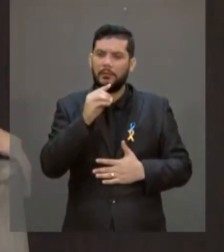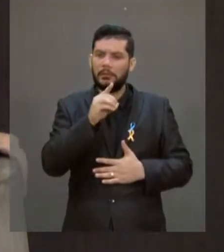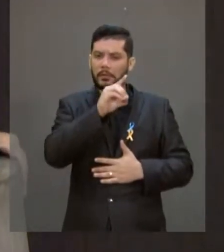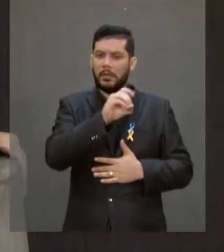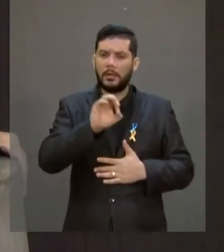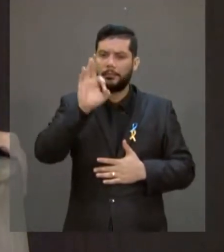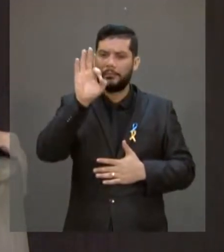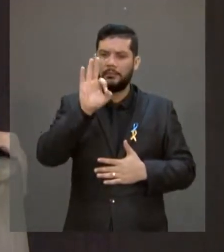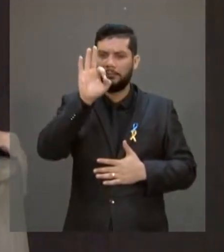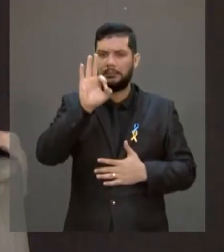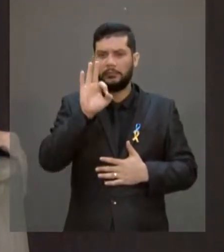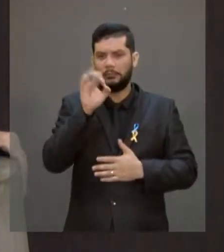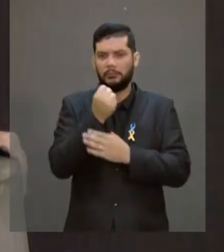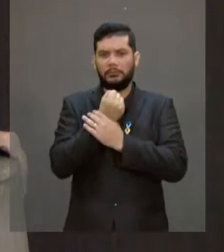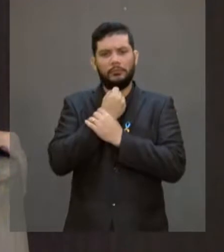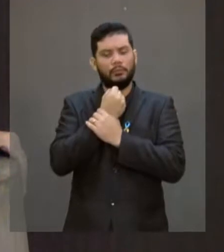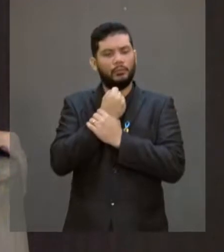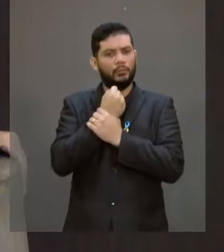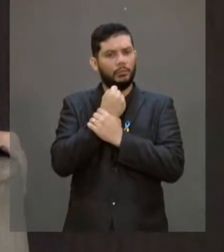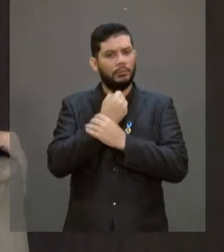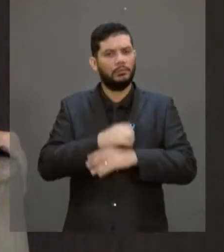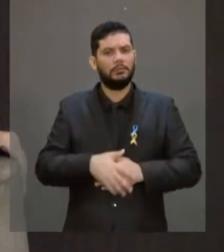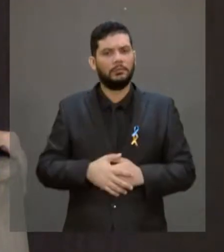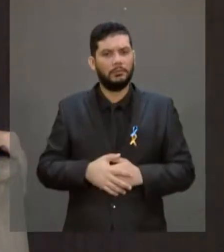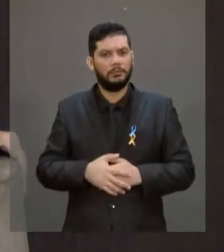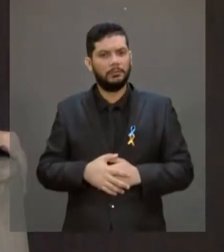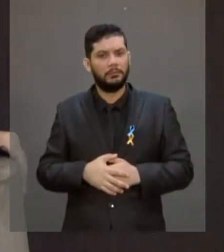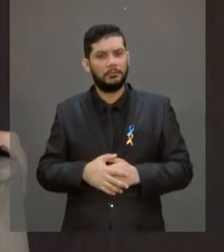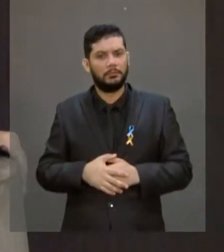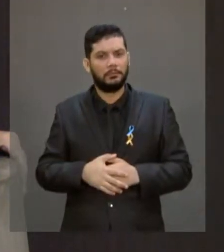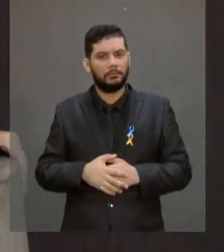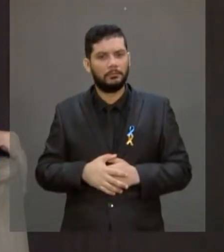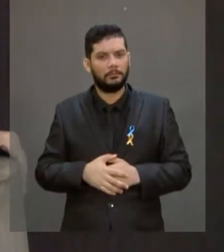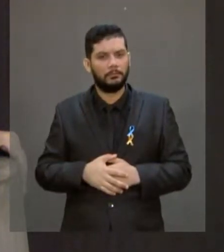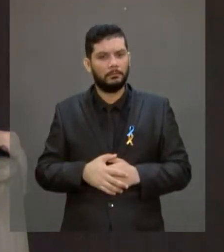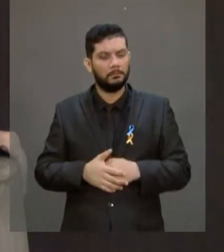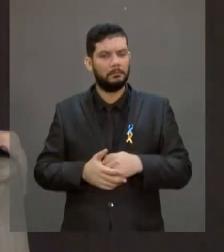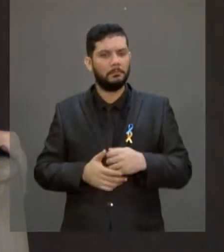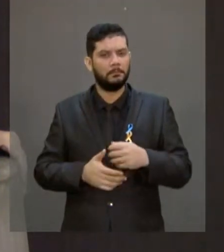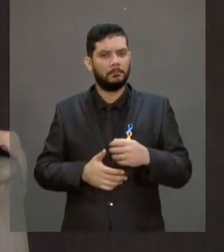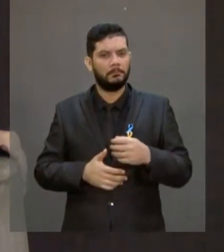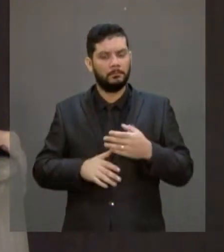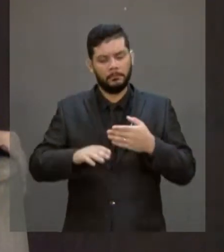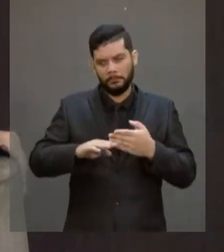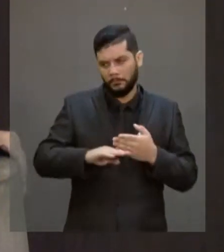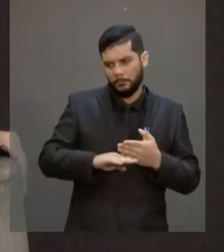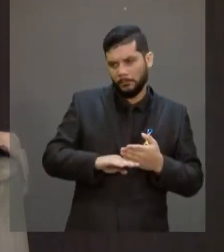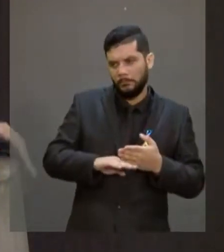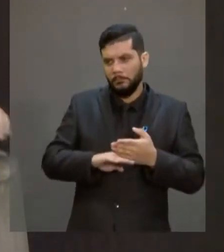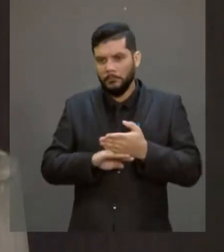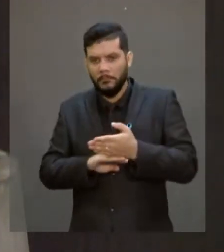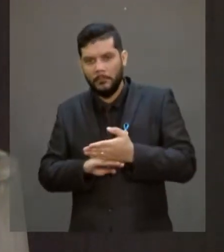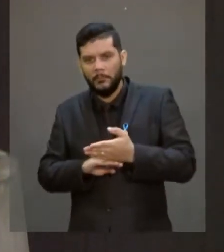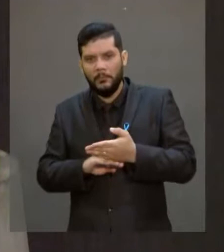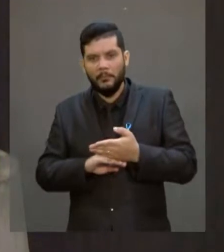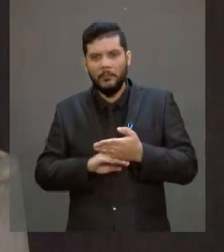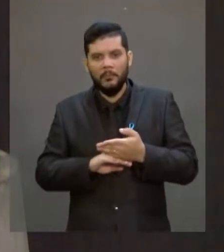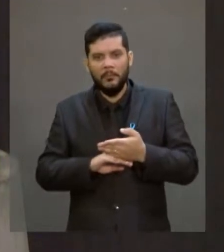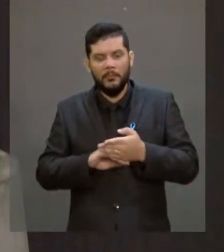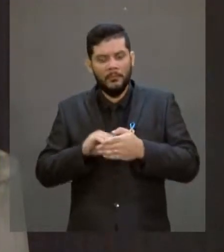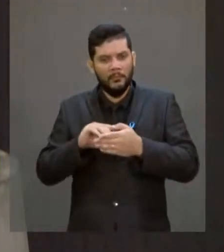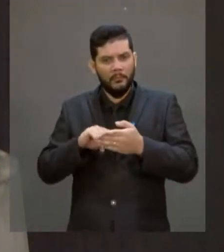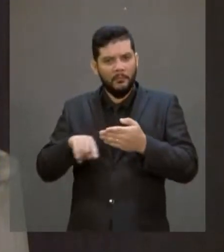em que não houvesse a violação à lei, portanto, o crime, por parte